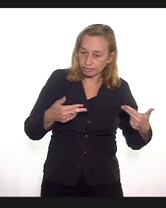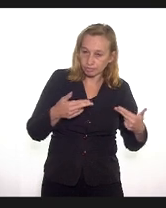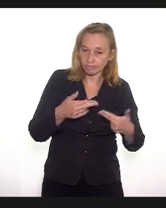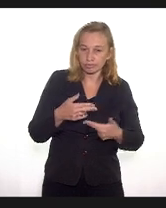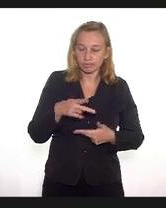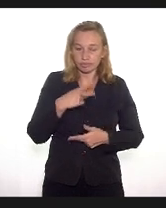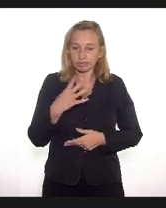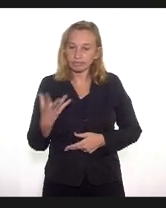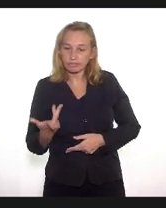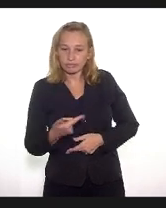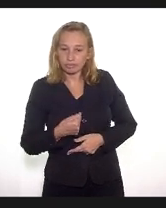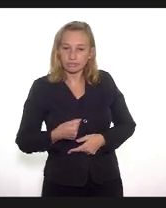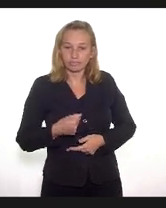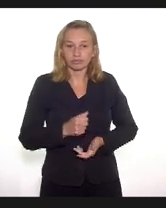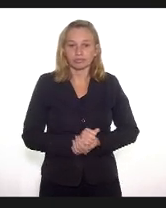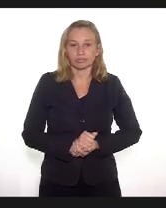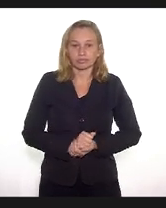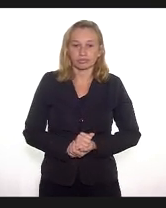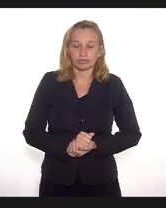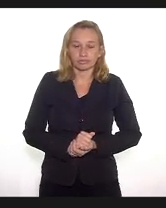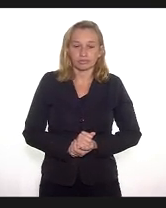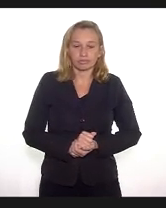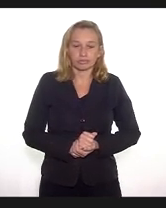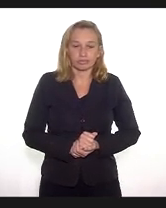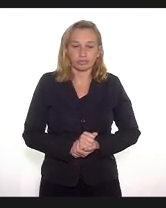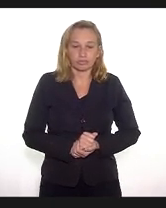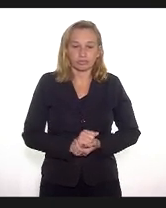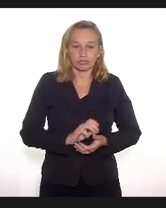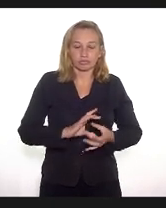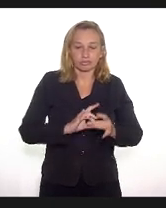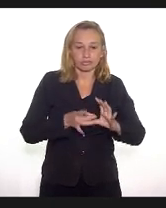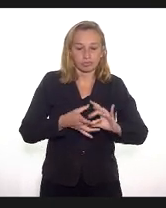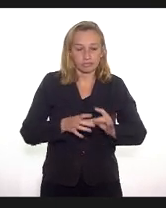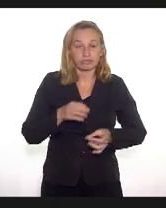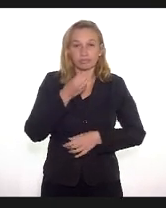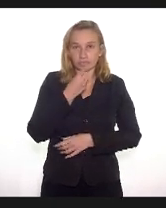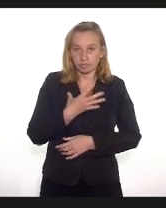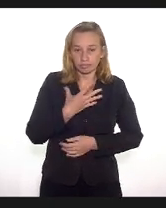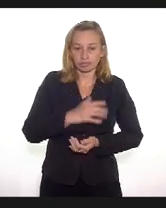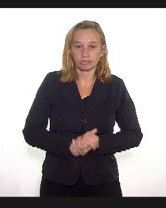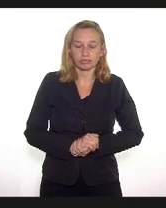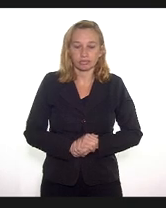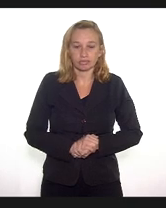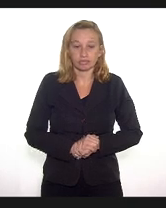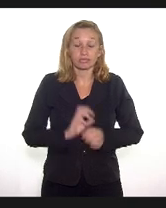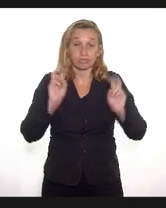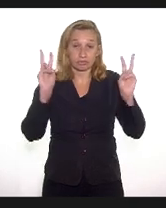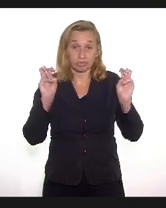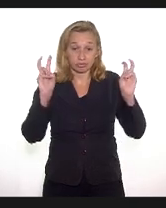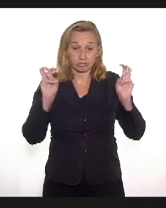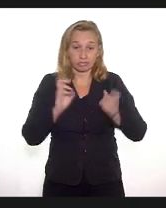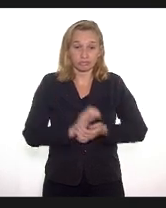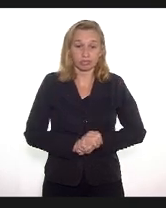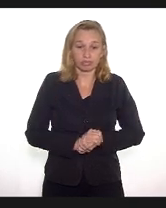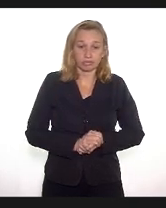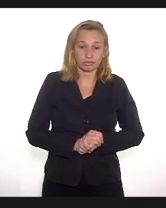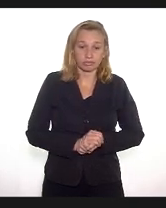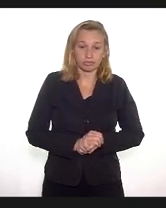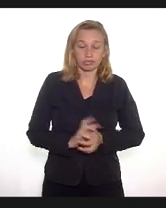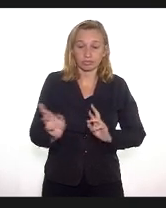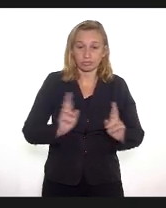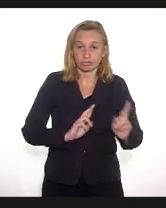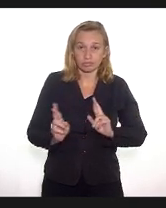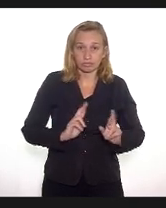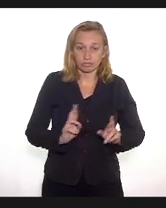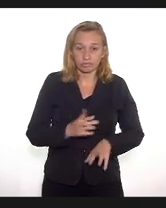tão qualificadas e que contextualizam muito bem a situação das nossas